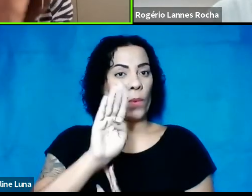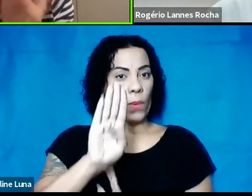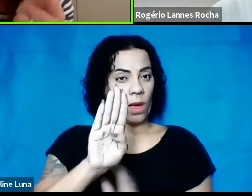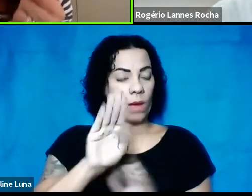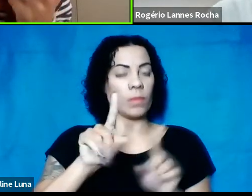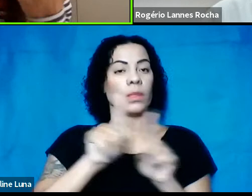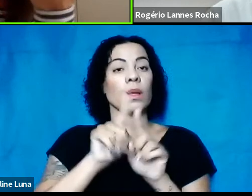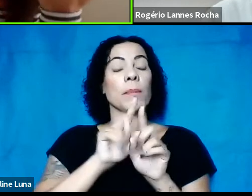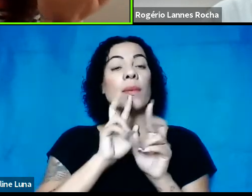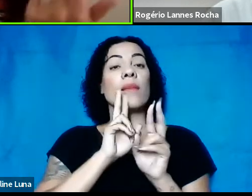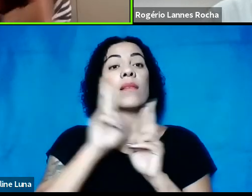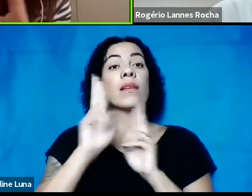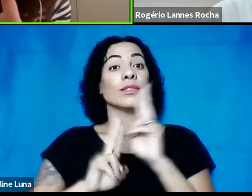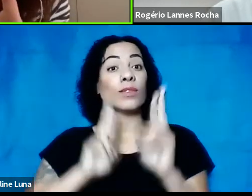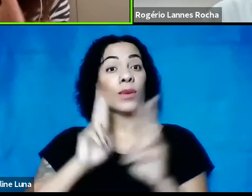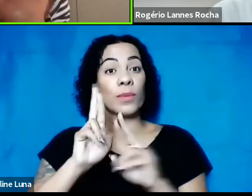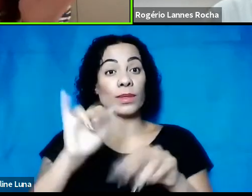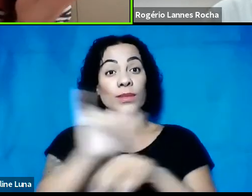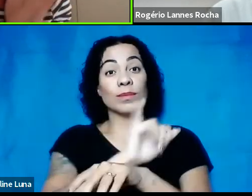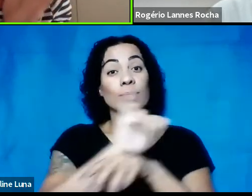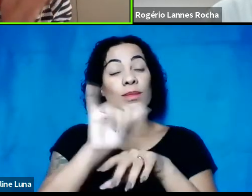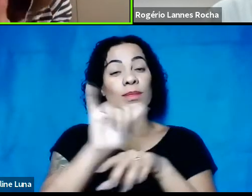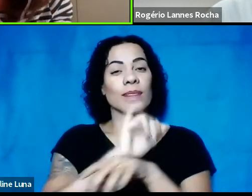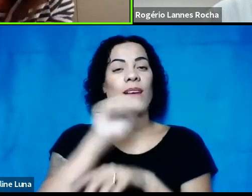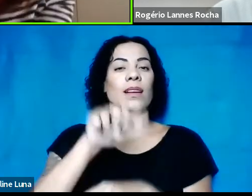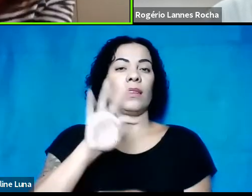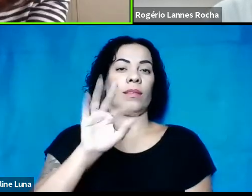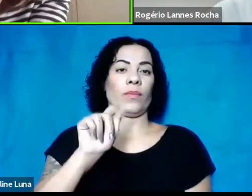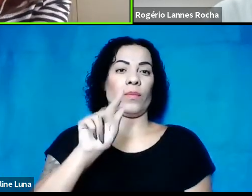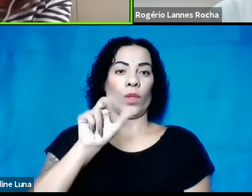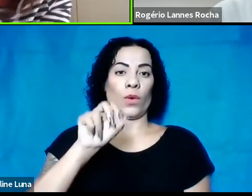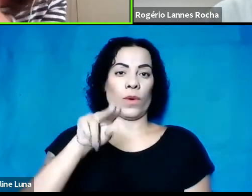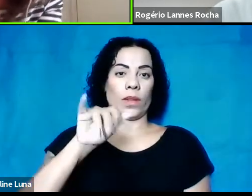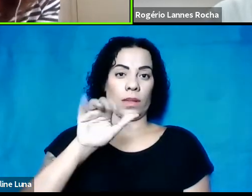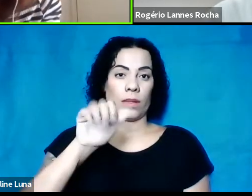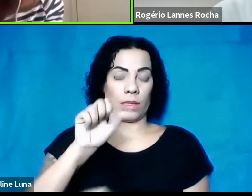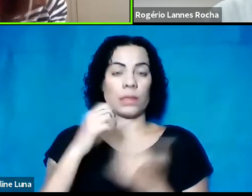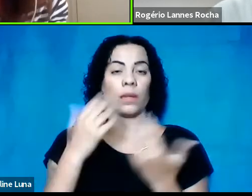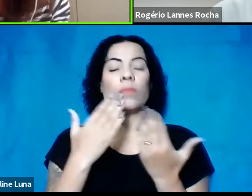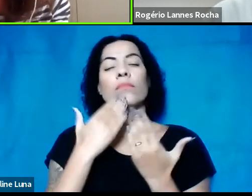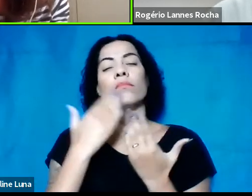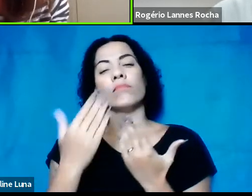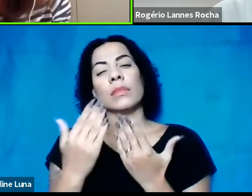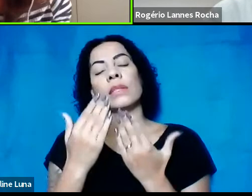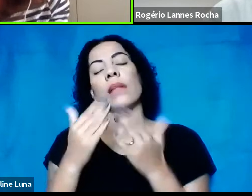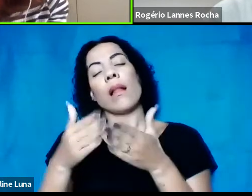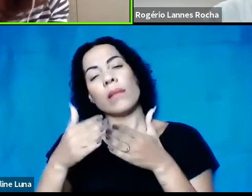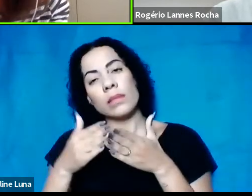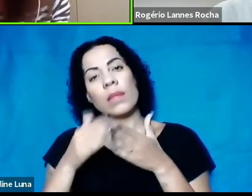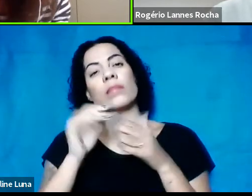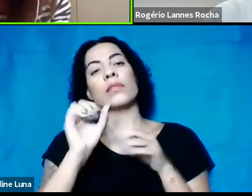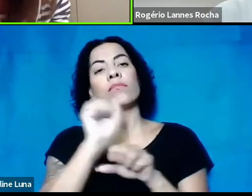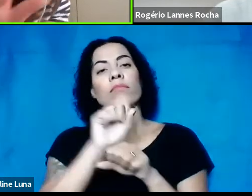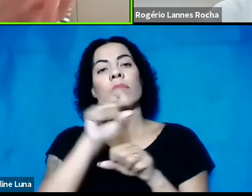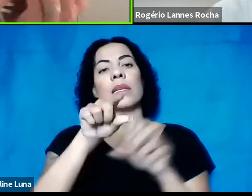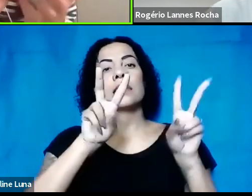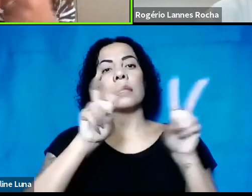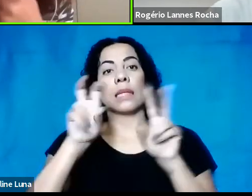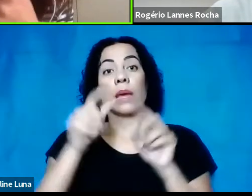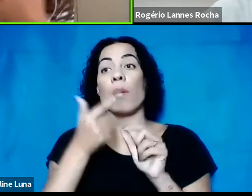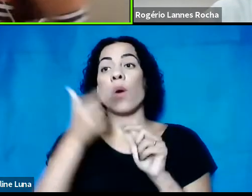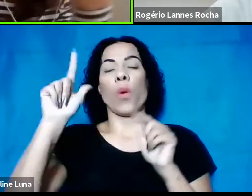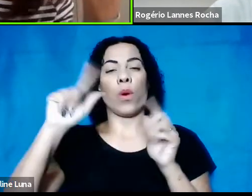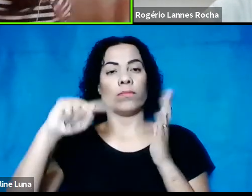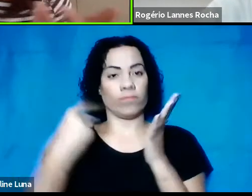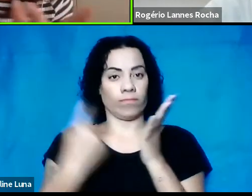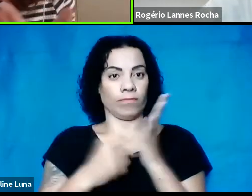em estratégias antagônicas. Então, a gente te pede licença para deixar esse tema para uma próxima edição.